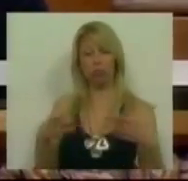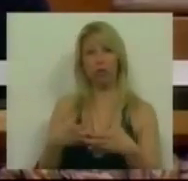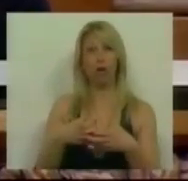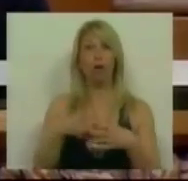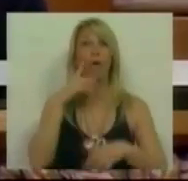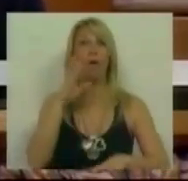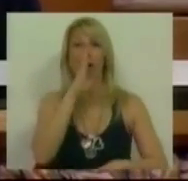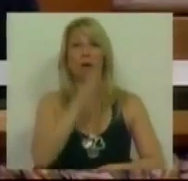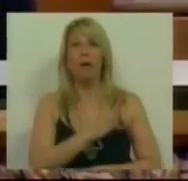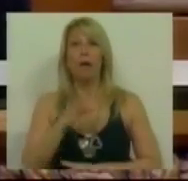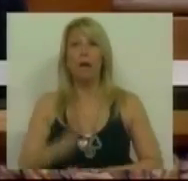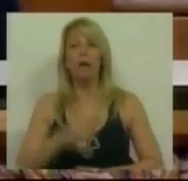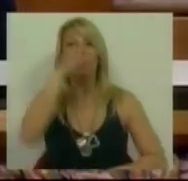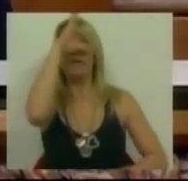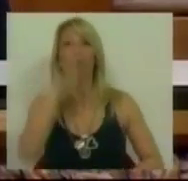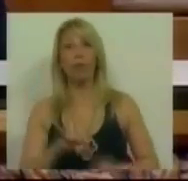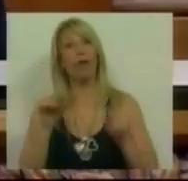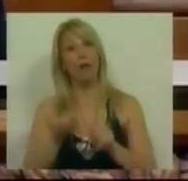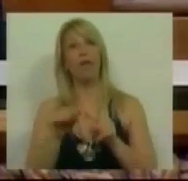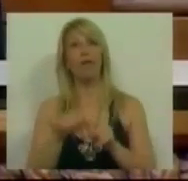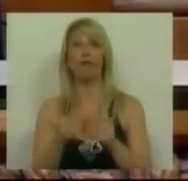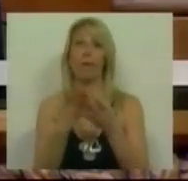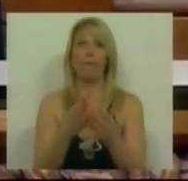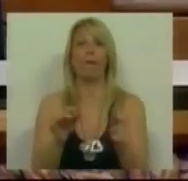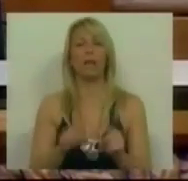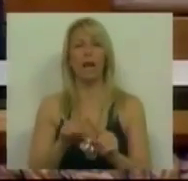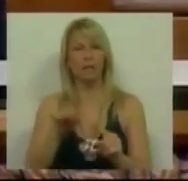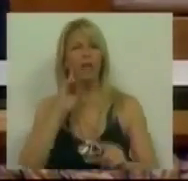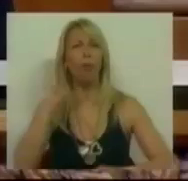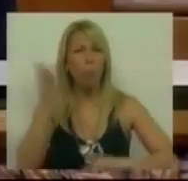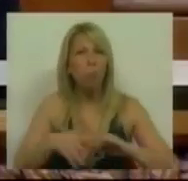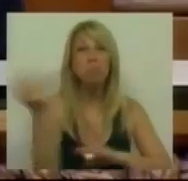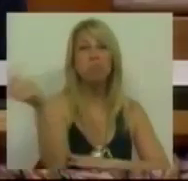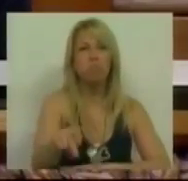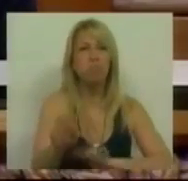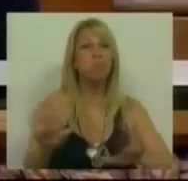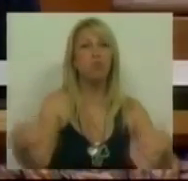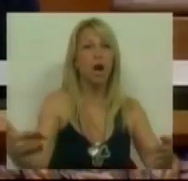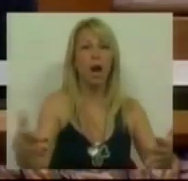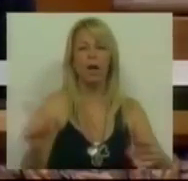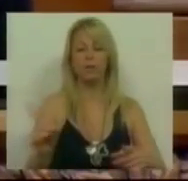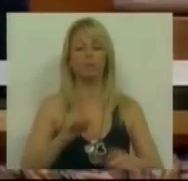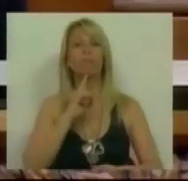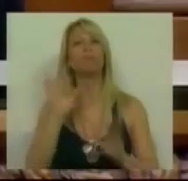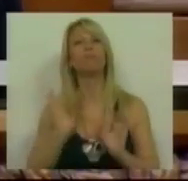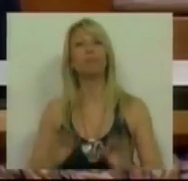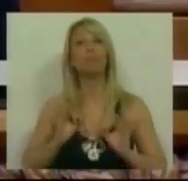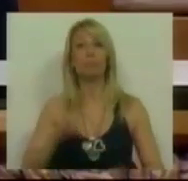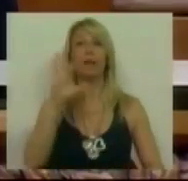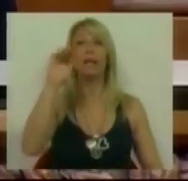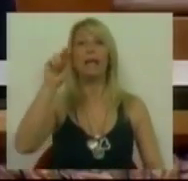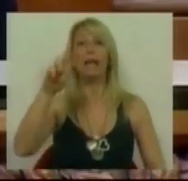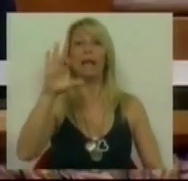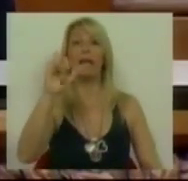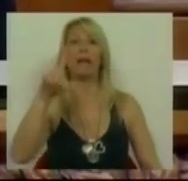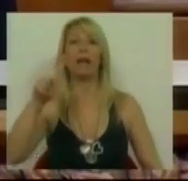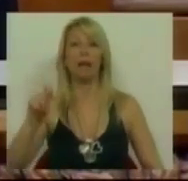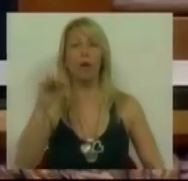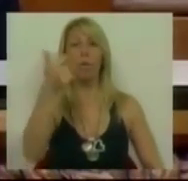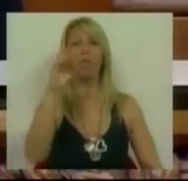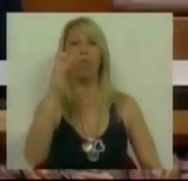foi exatamente sobre esta matéria. E não foi por acaso. No exato momento em que Henrique Borges, então Secretário de Estado da Energia,